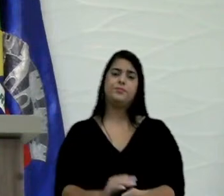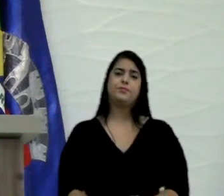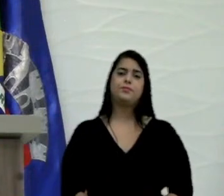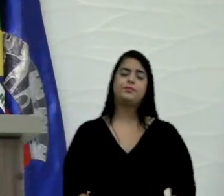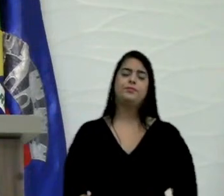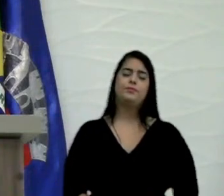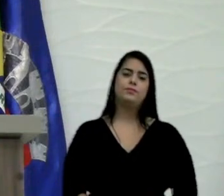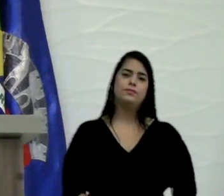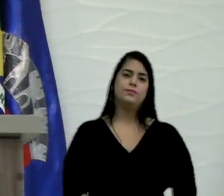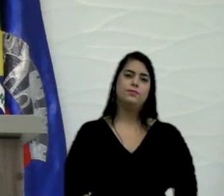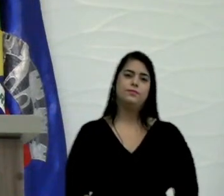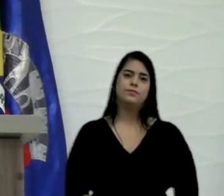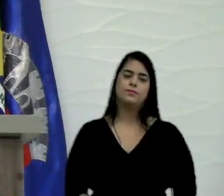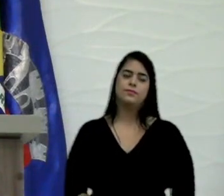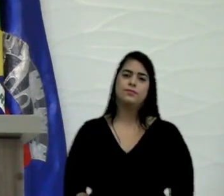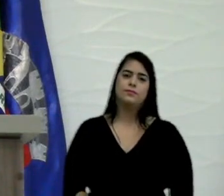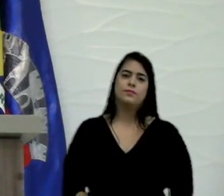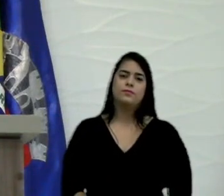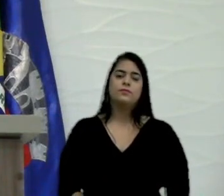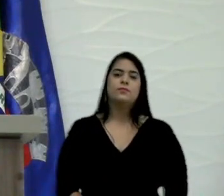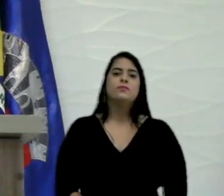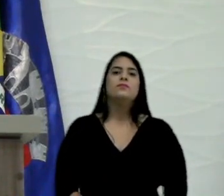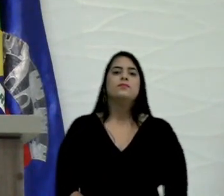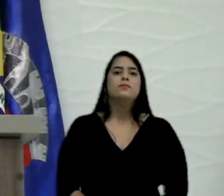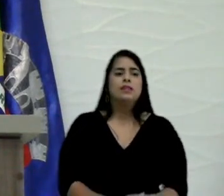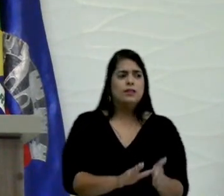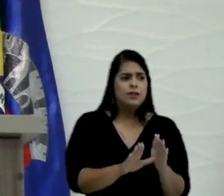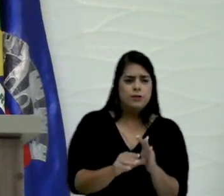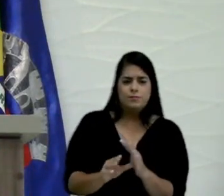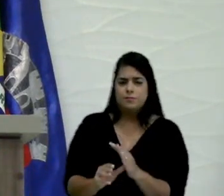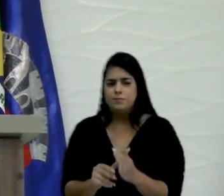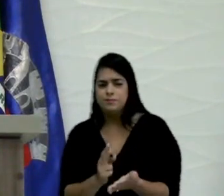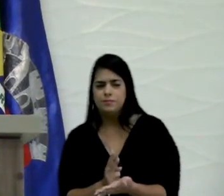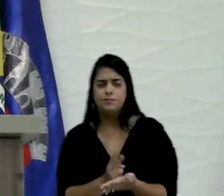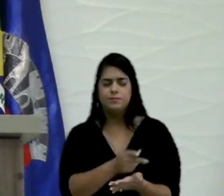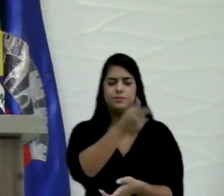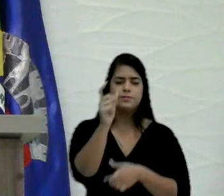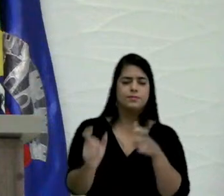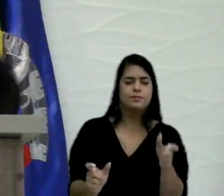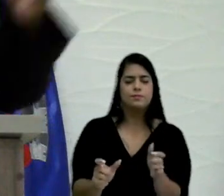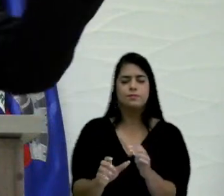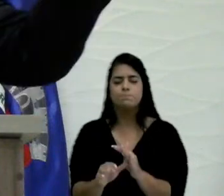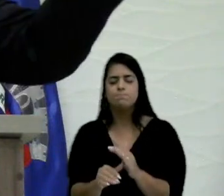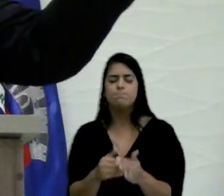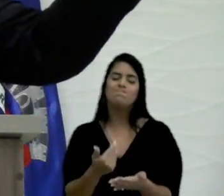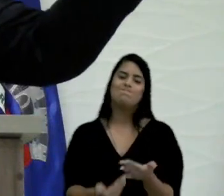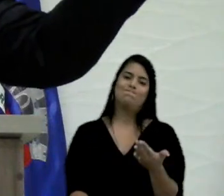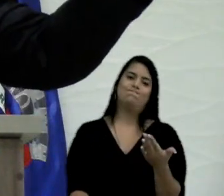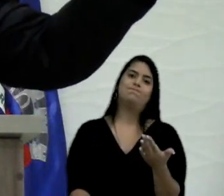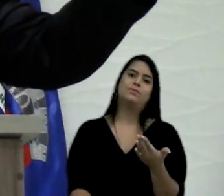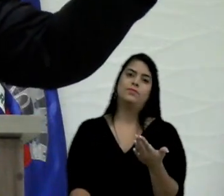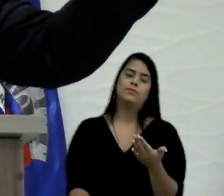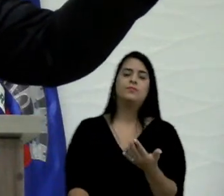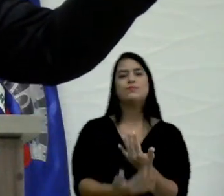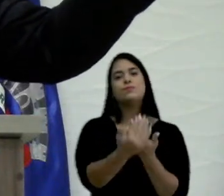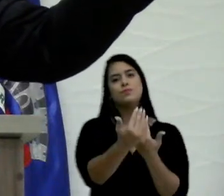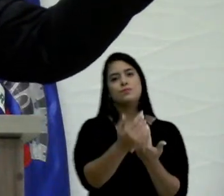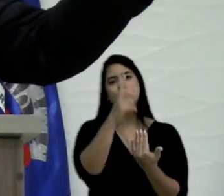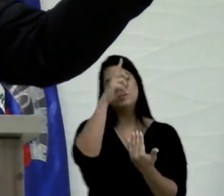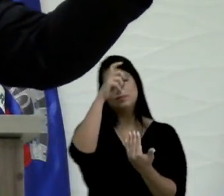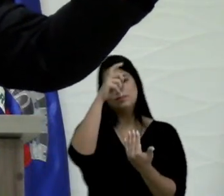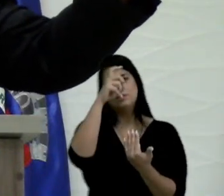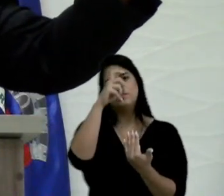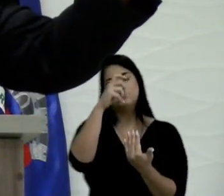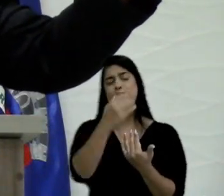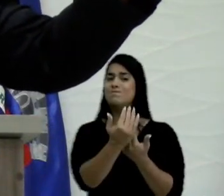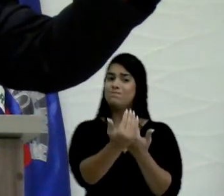Vilas a onda constante de assalto pessoas perdendo moto já tivemos moto aqui roubada na frente do hospital na